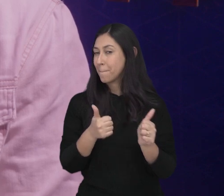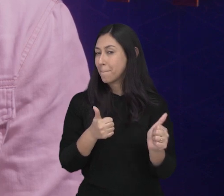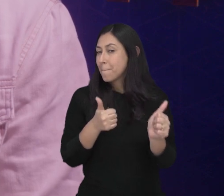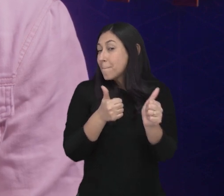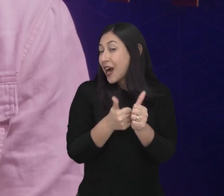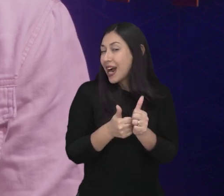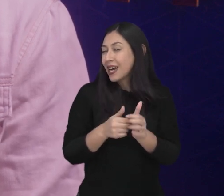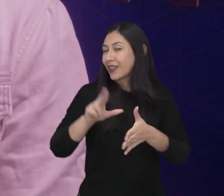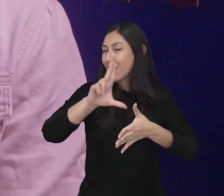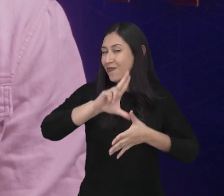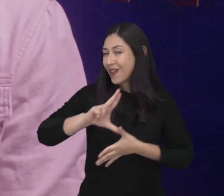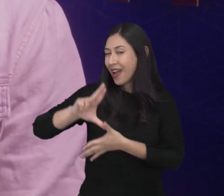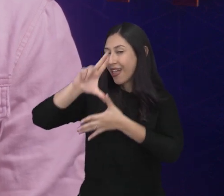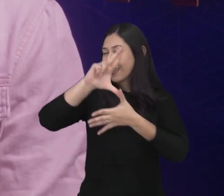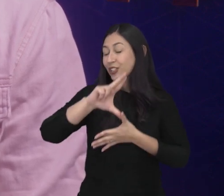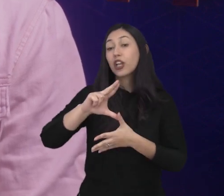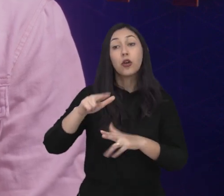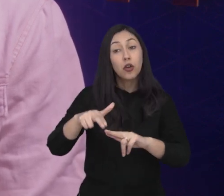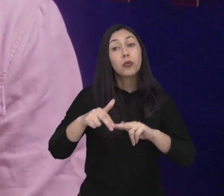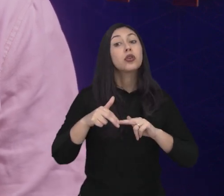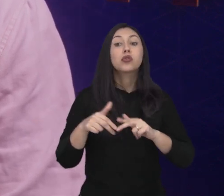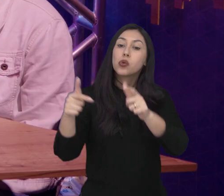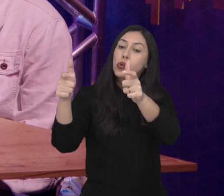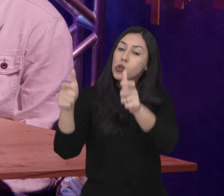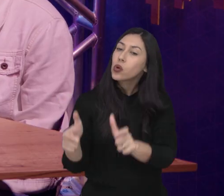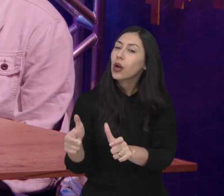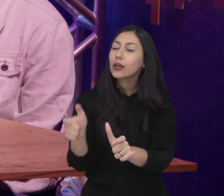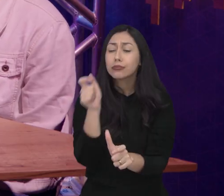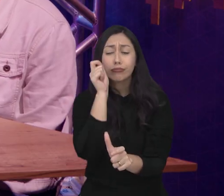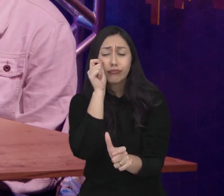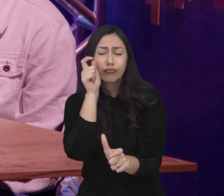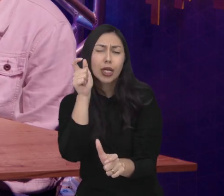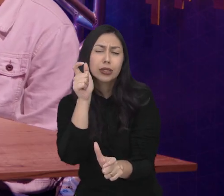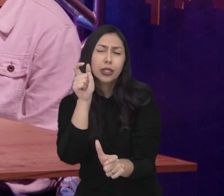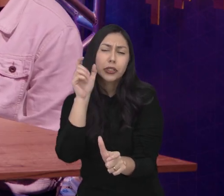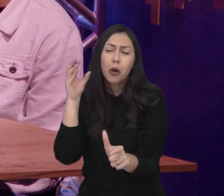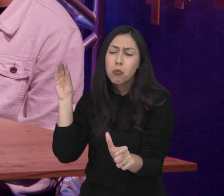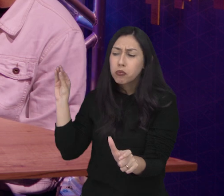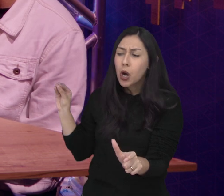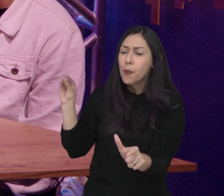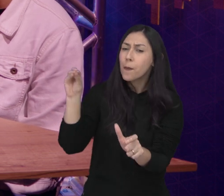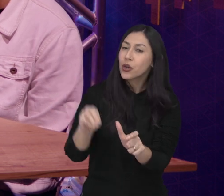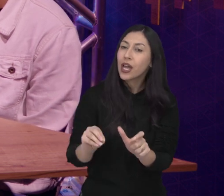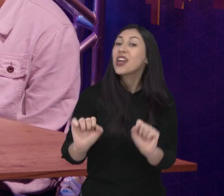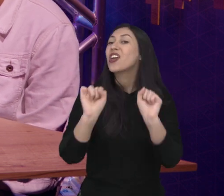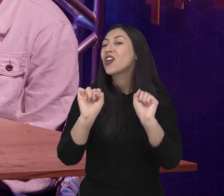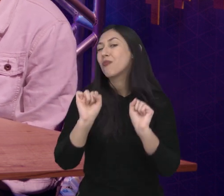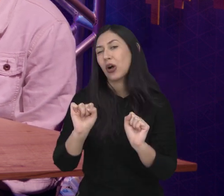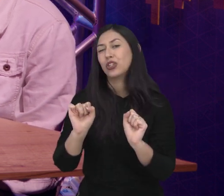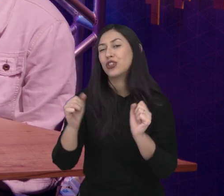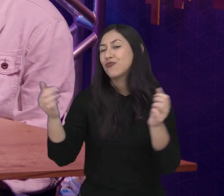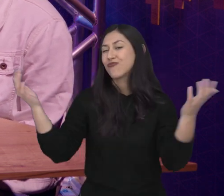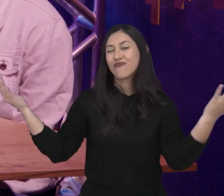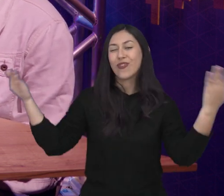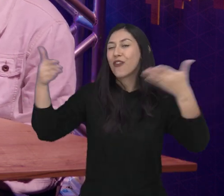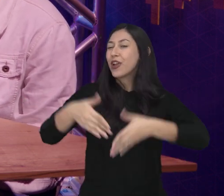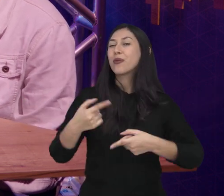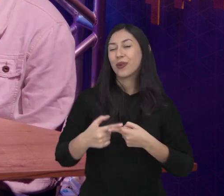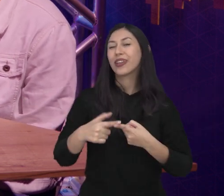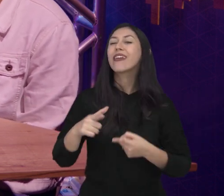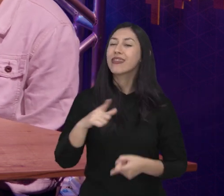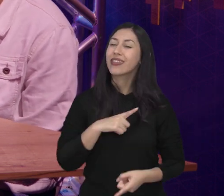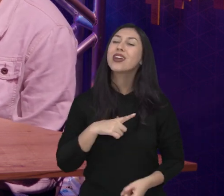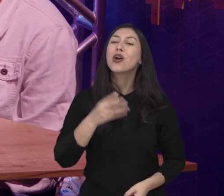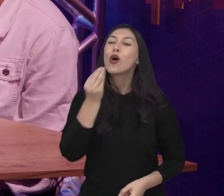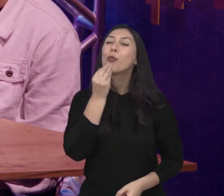América Latina. Então acaba sendo um destino, né, interessante para as pessoas e que venham, porque aqui tem